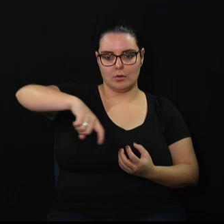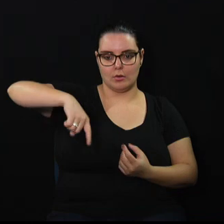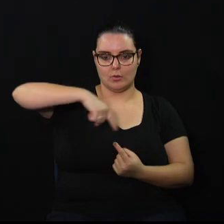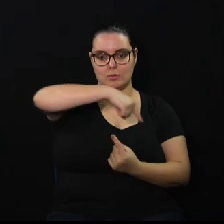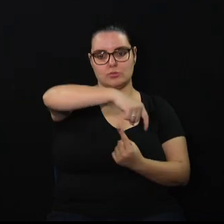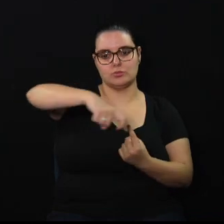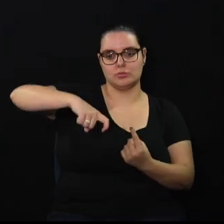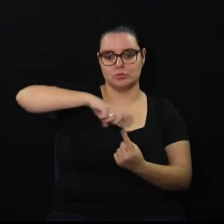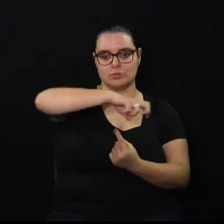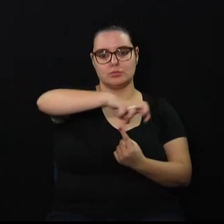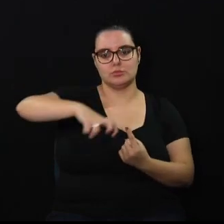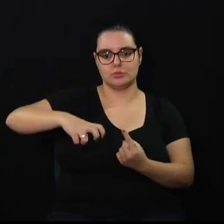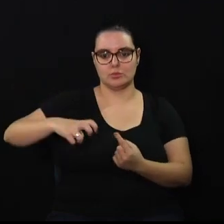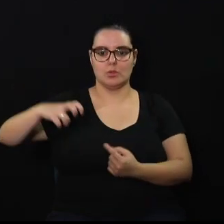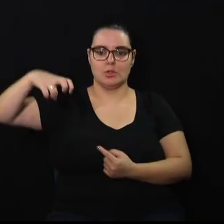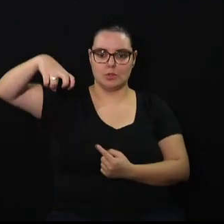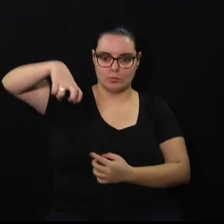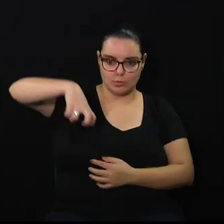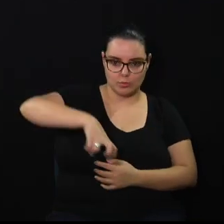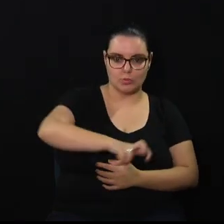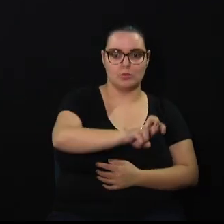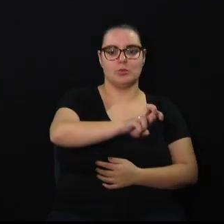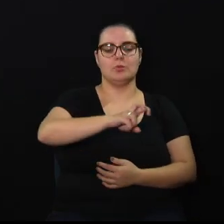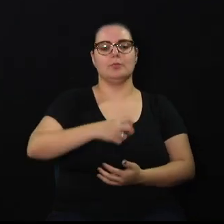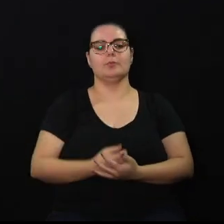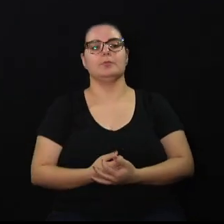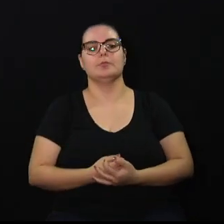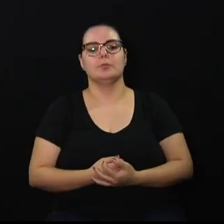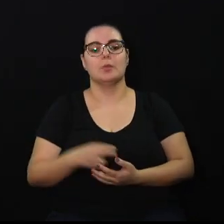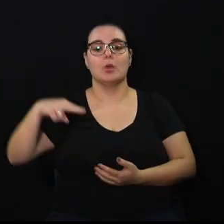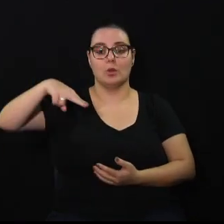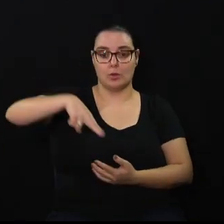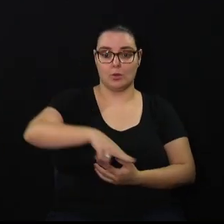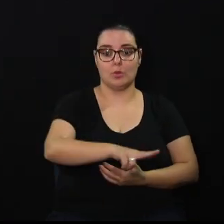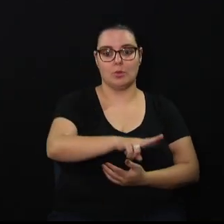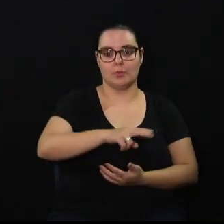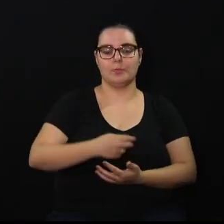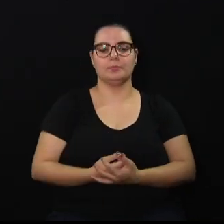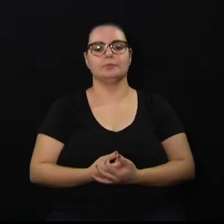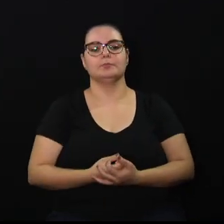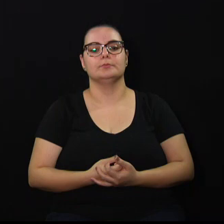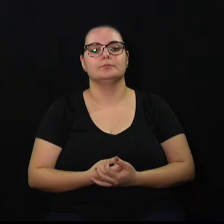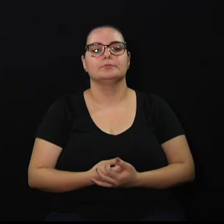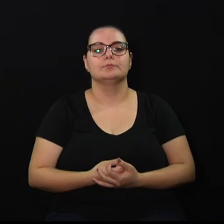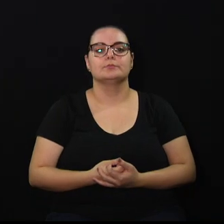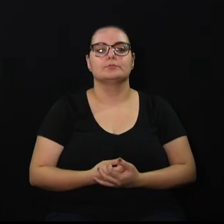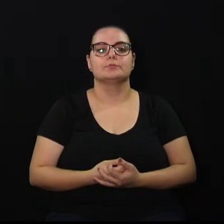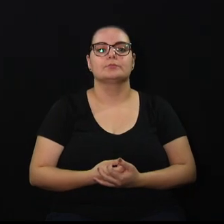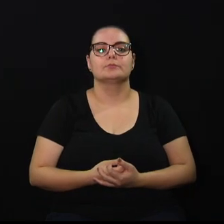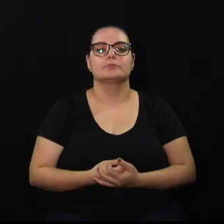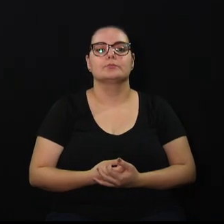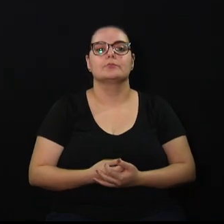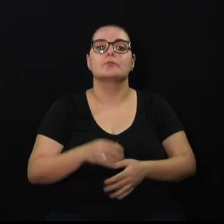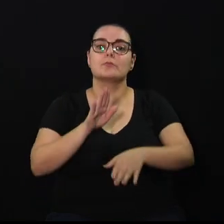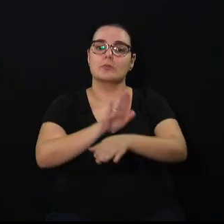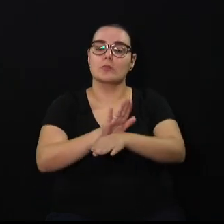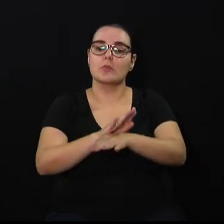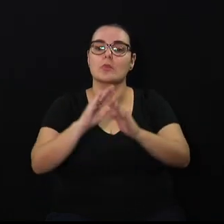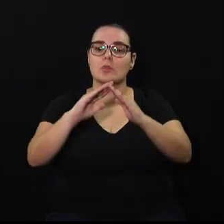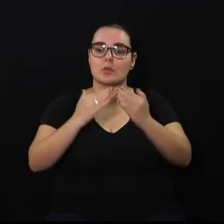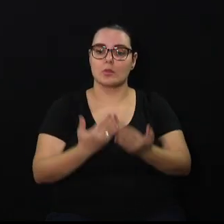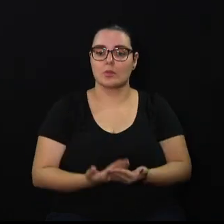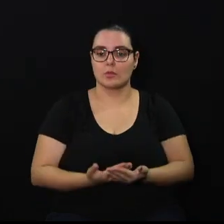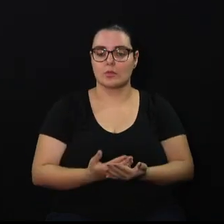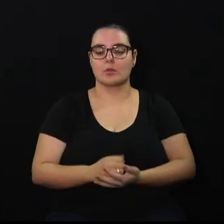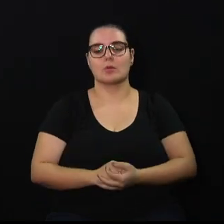escorregador o que vocês puderem pensar e sempre pensando recursos para auxiliar diretamente à escola né a